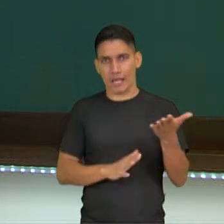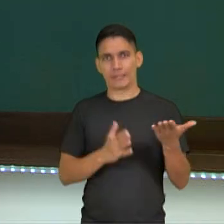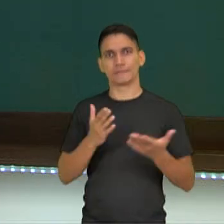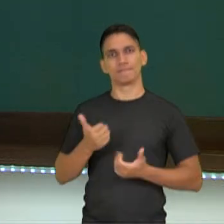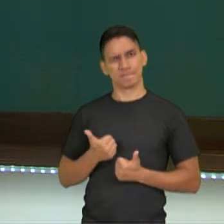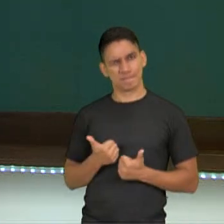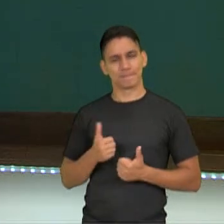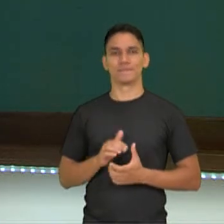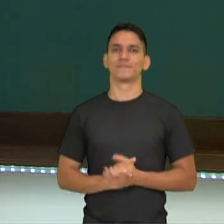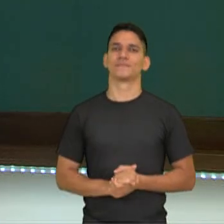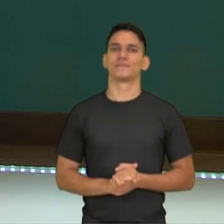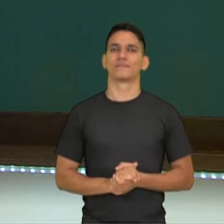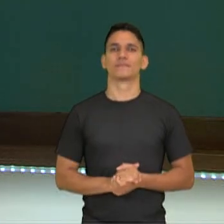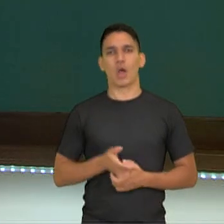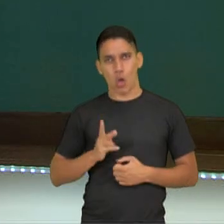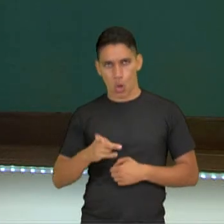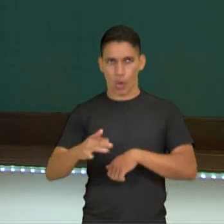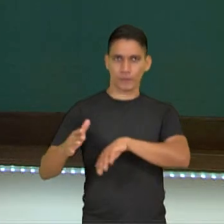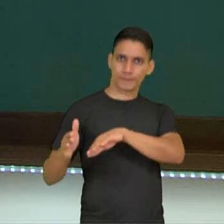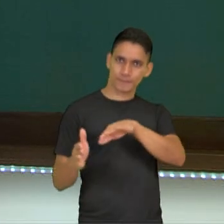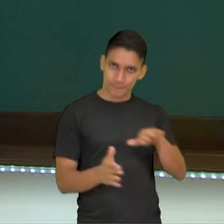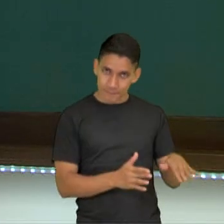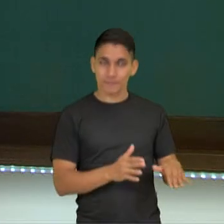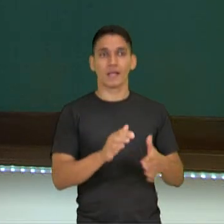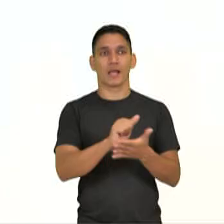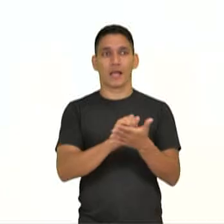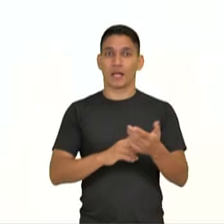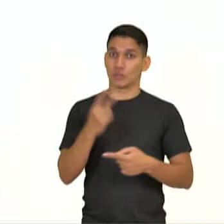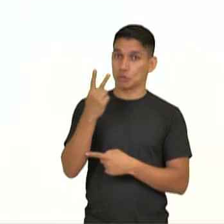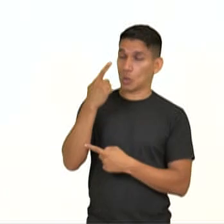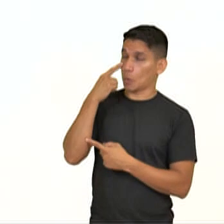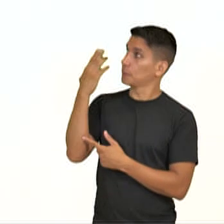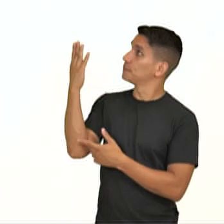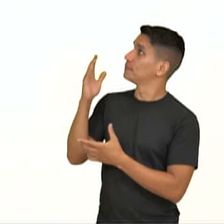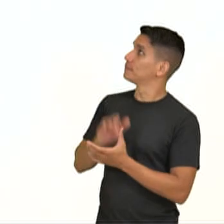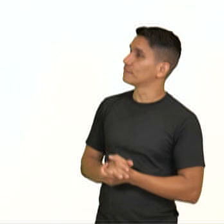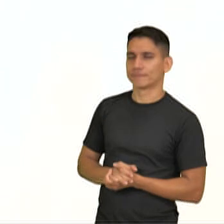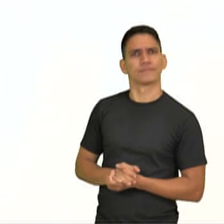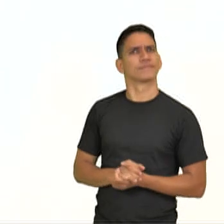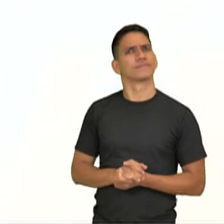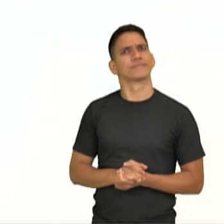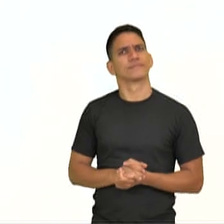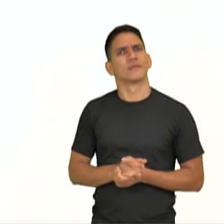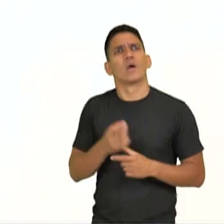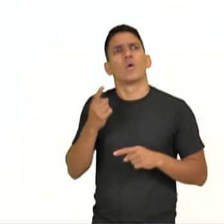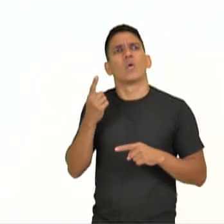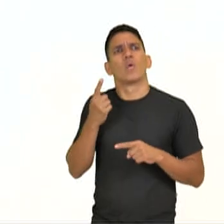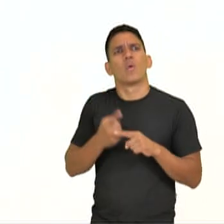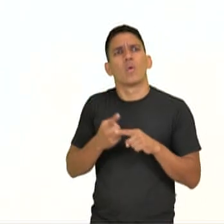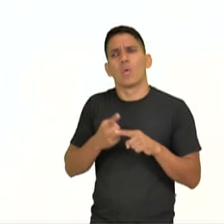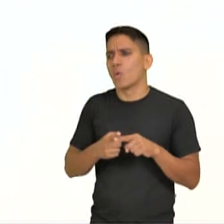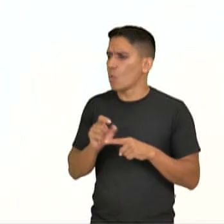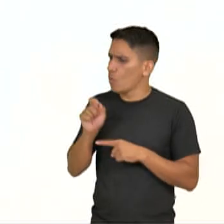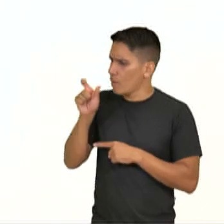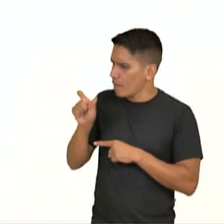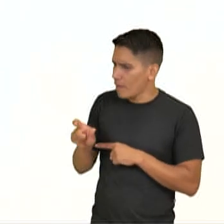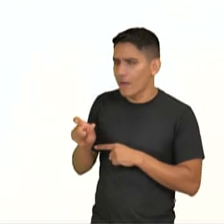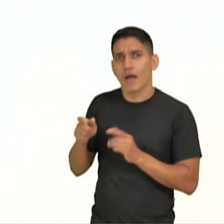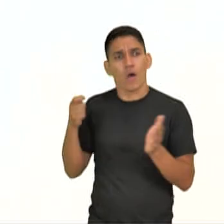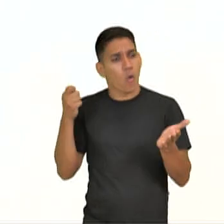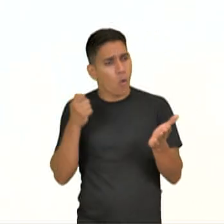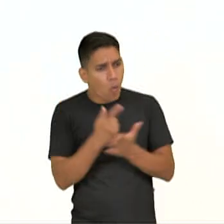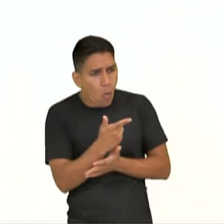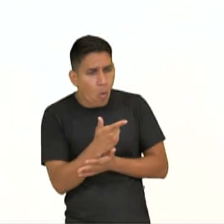aí, beleza? Vamos continuar então para a atividade 2. Observem aqui. Por que o homem que deseja comprar o objeto